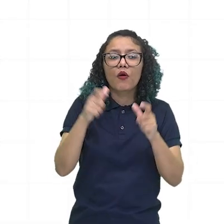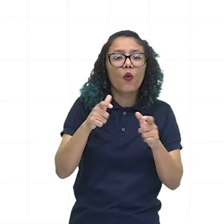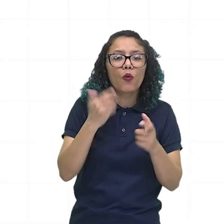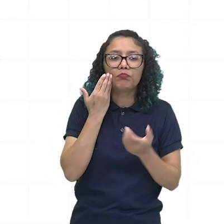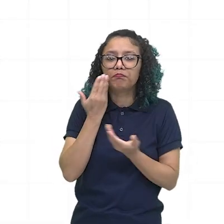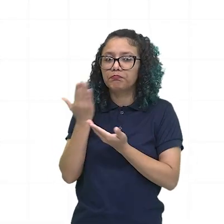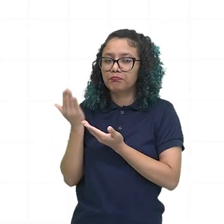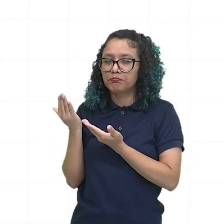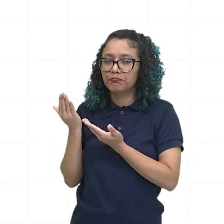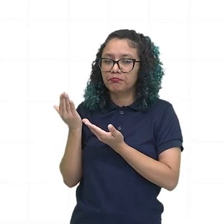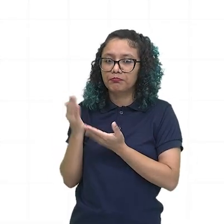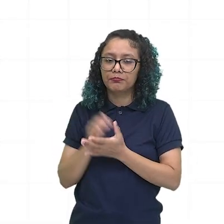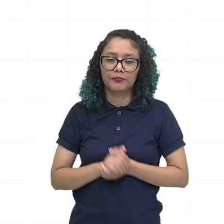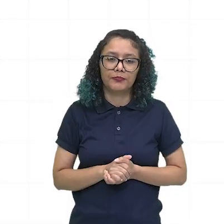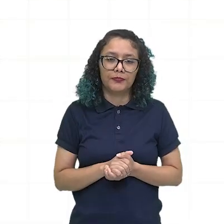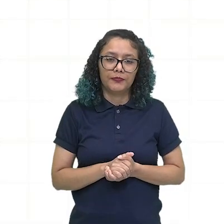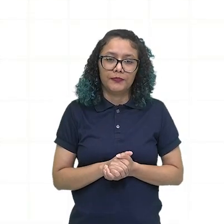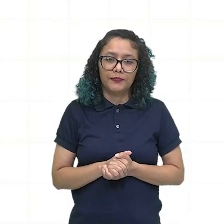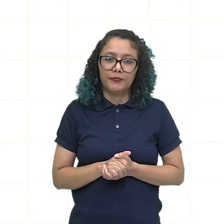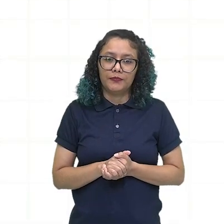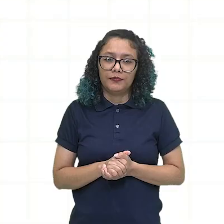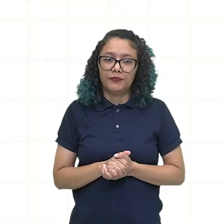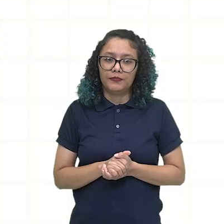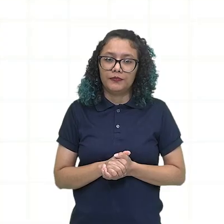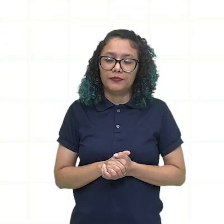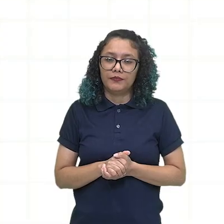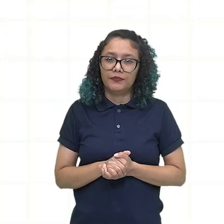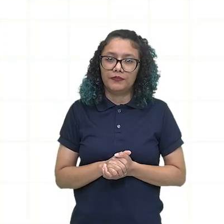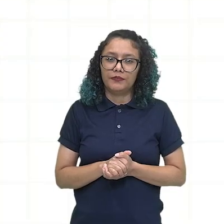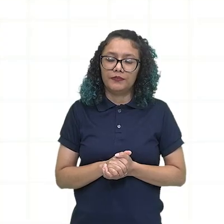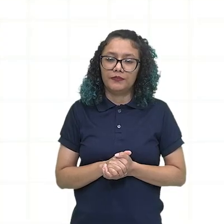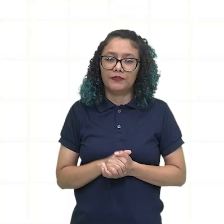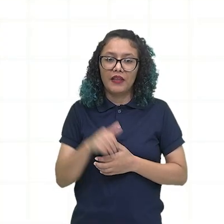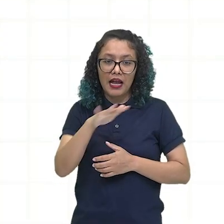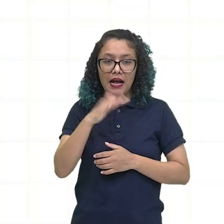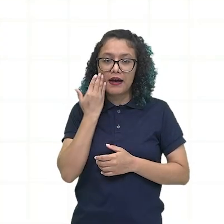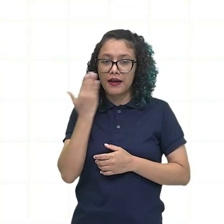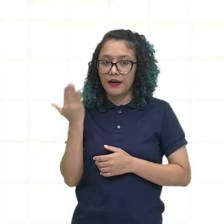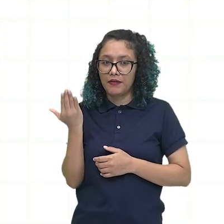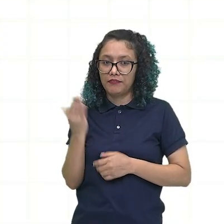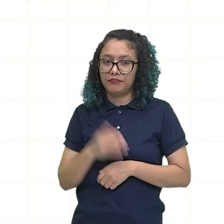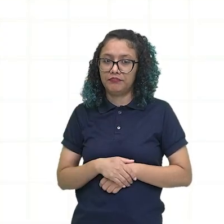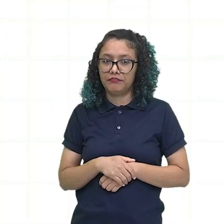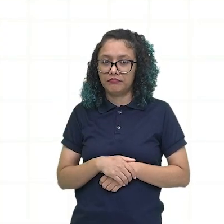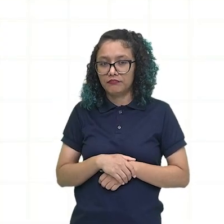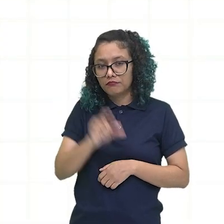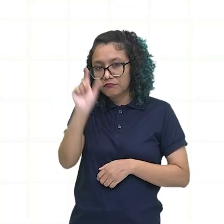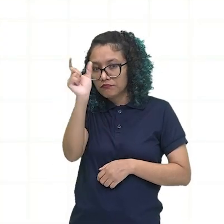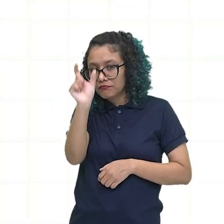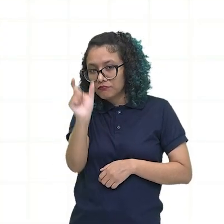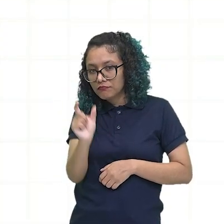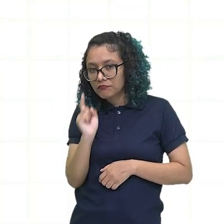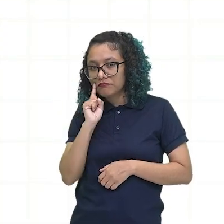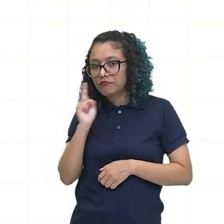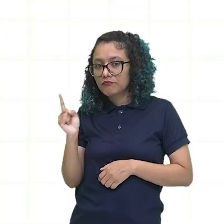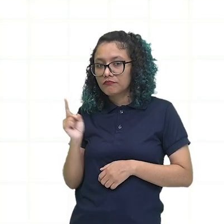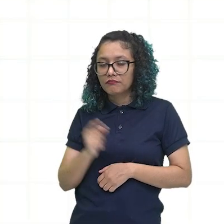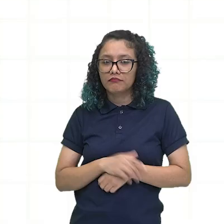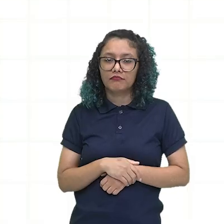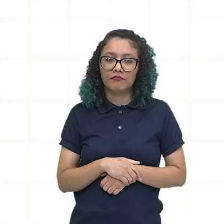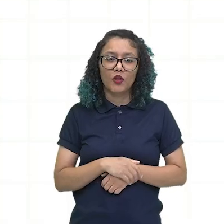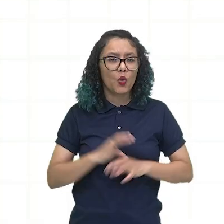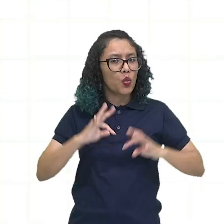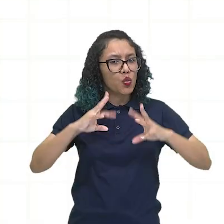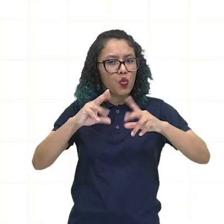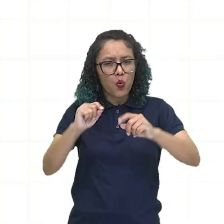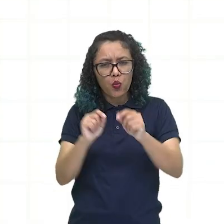região. Olha só, que nós estamos aqui vendo, ó, em destaque aqui, ó, nessa nossa,